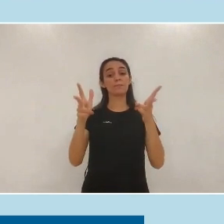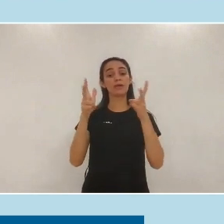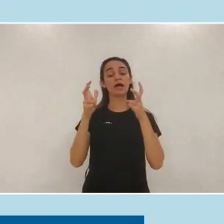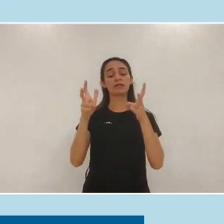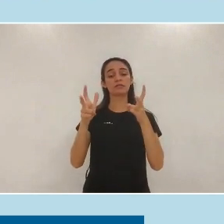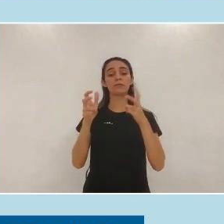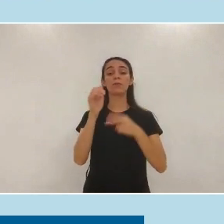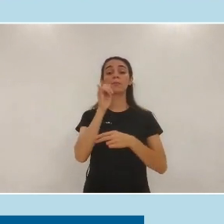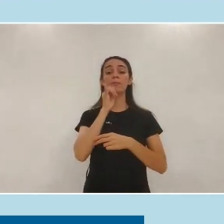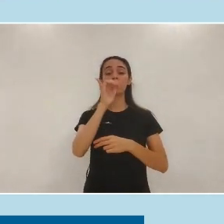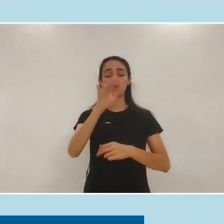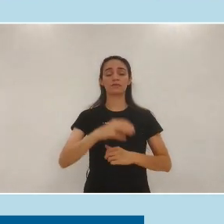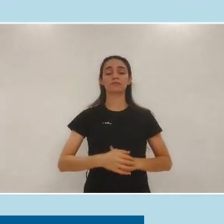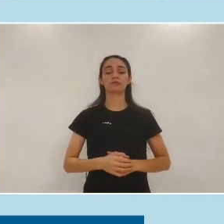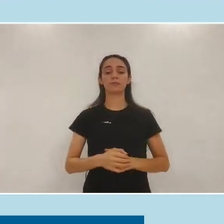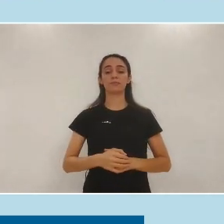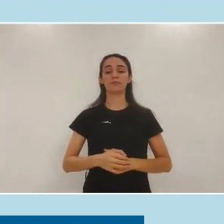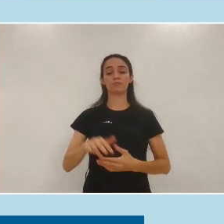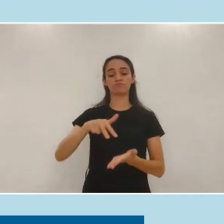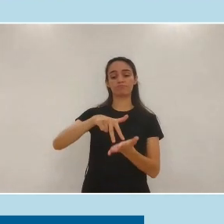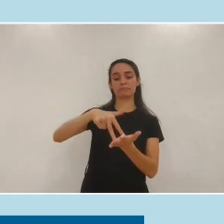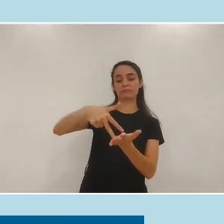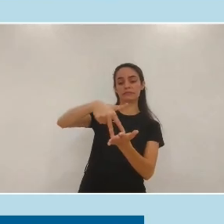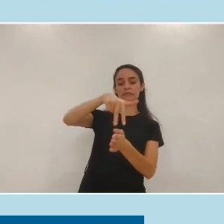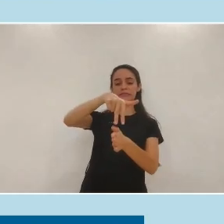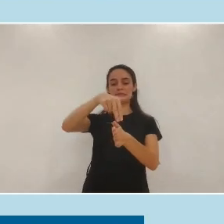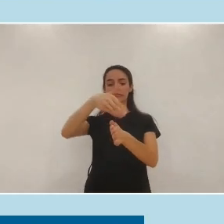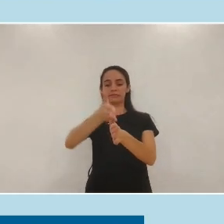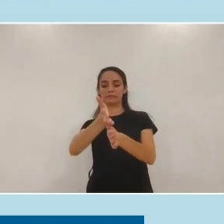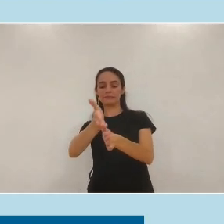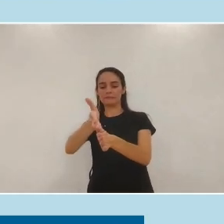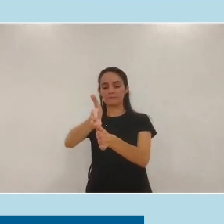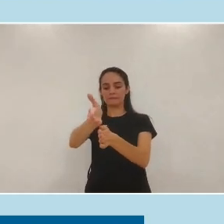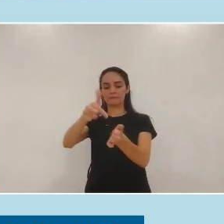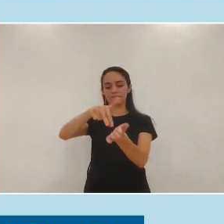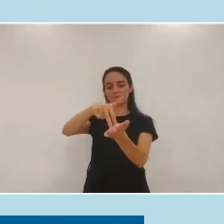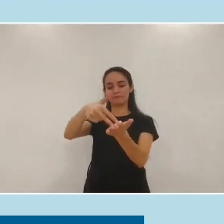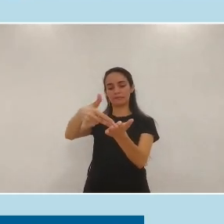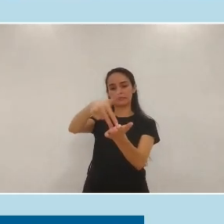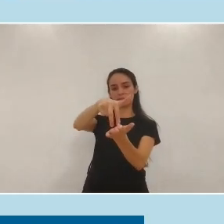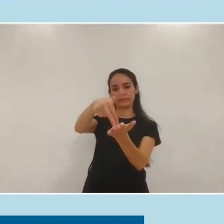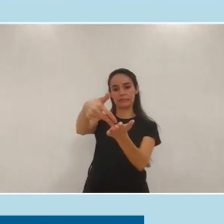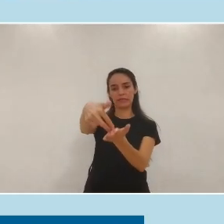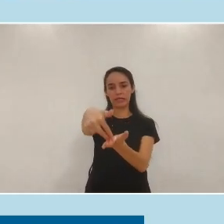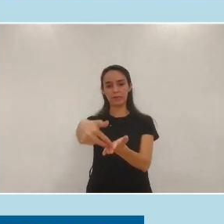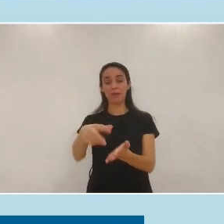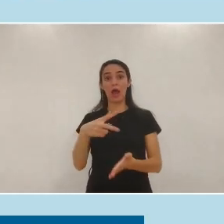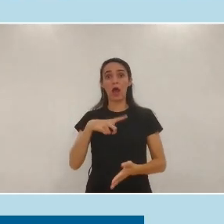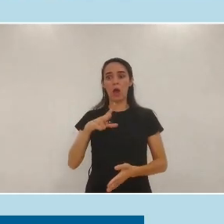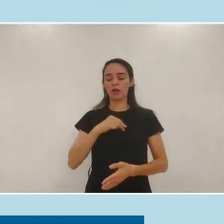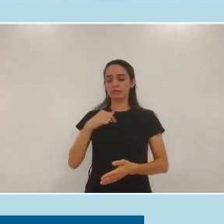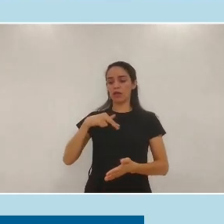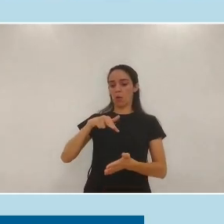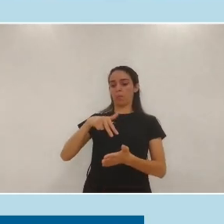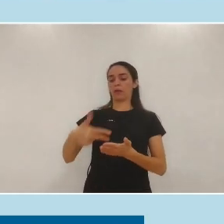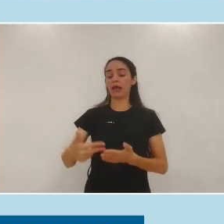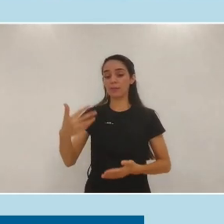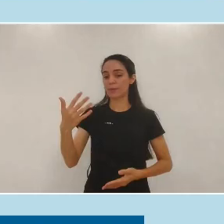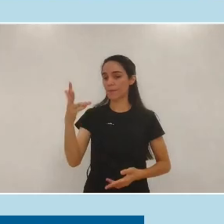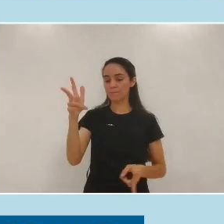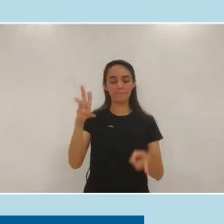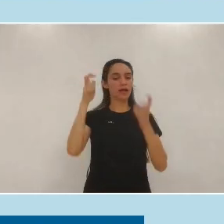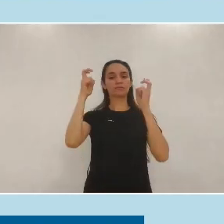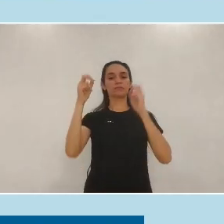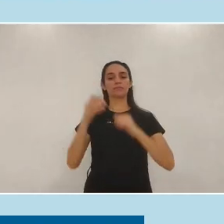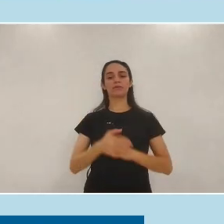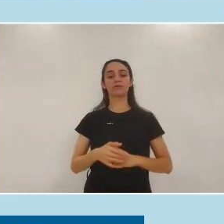de equilíbrio, você perde, às vezes, a percepção, ai, vou cair, nem percebeu. Como você tem